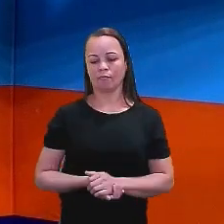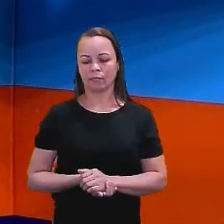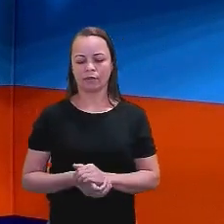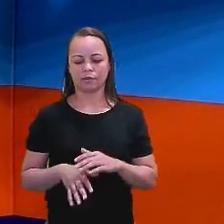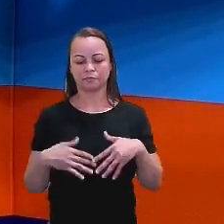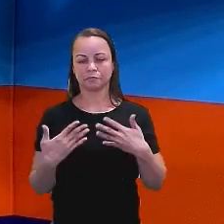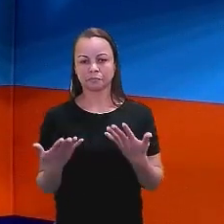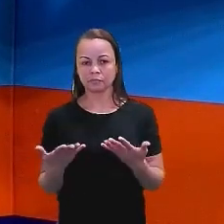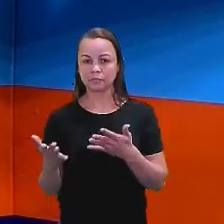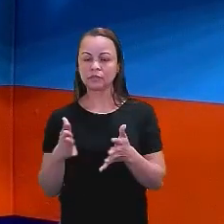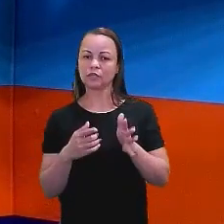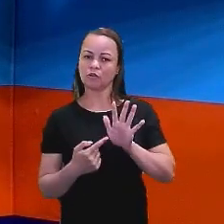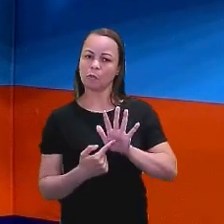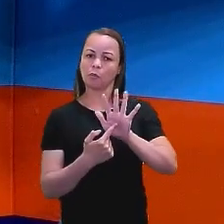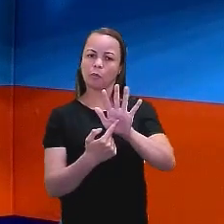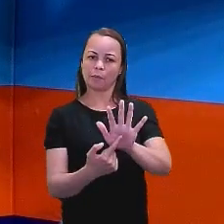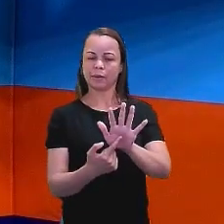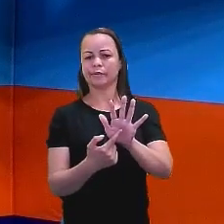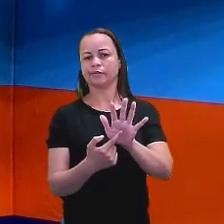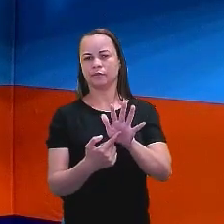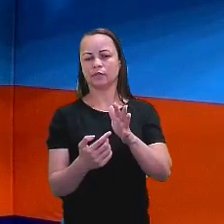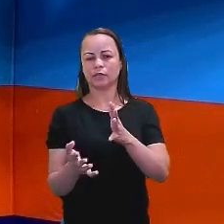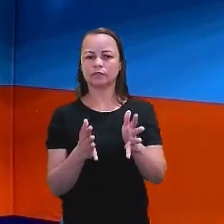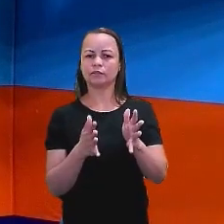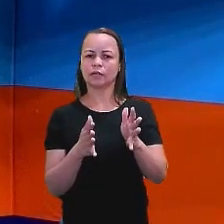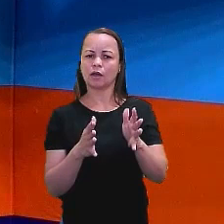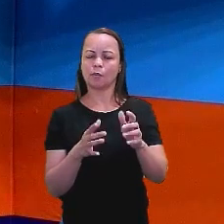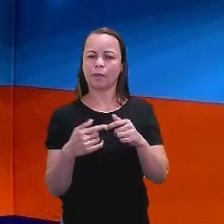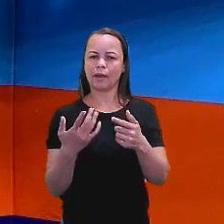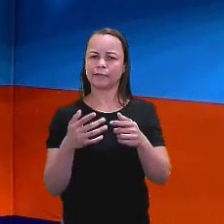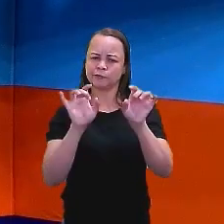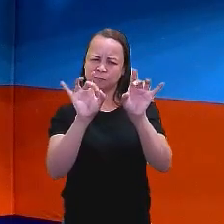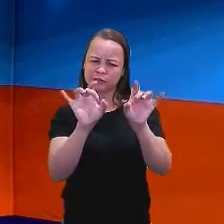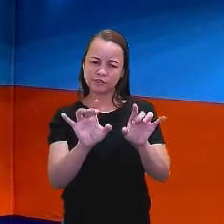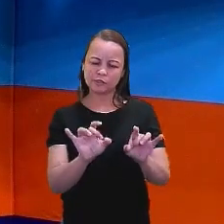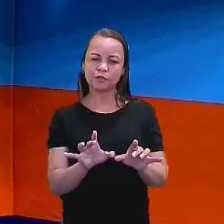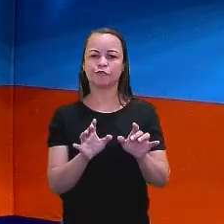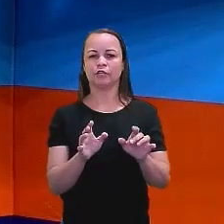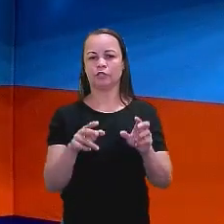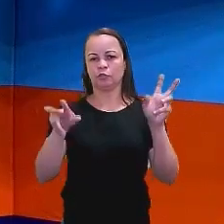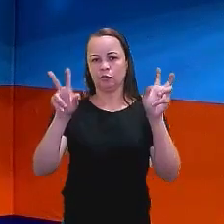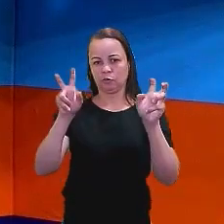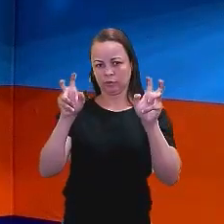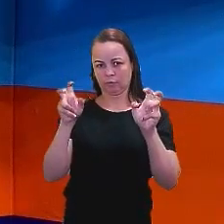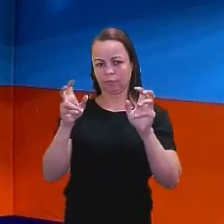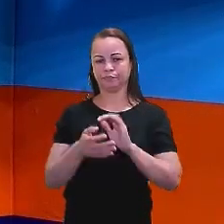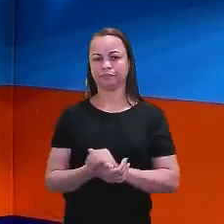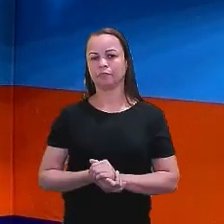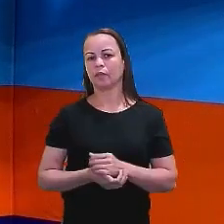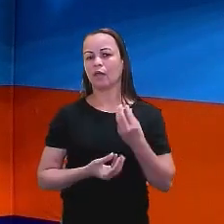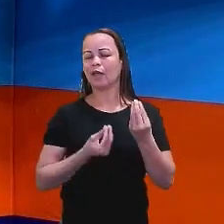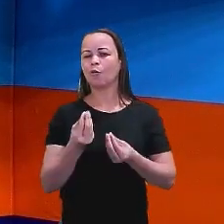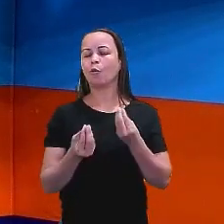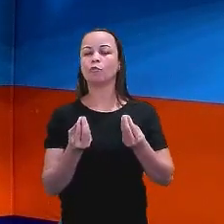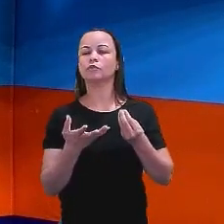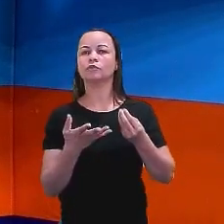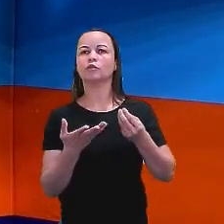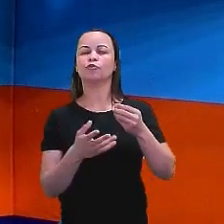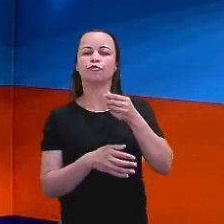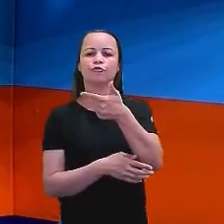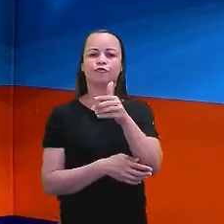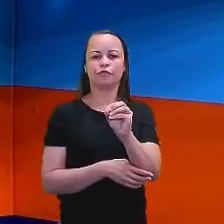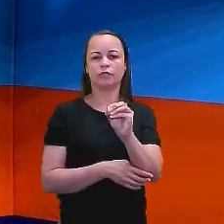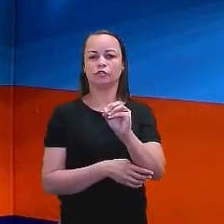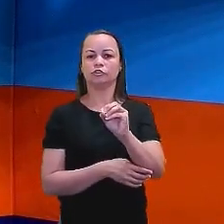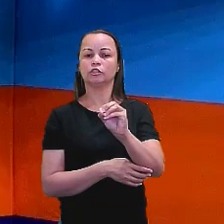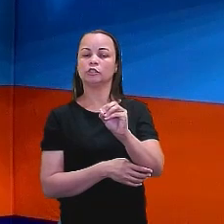uma apresentação mais específica sobre aquele tema, é como se o 20 de novembro fosse isso, de maneira